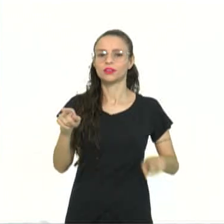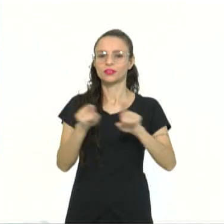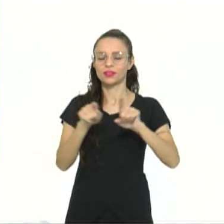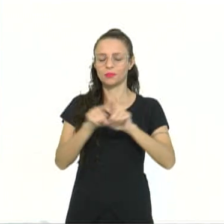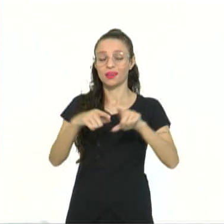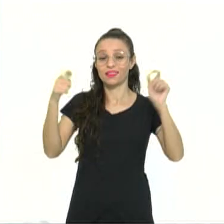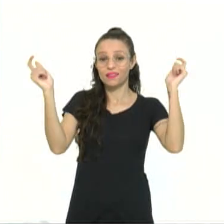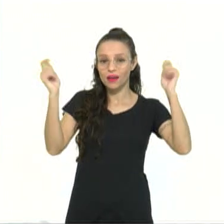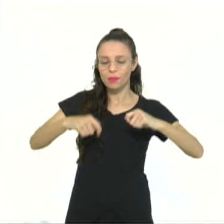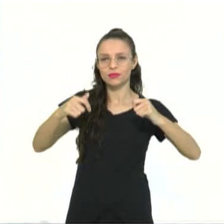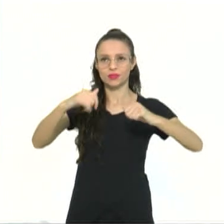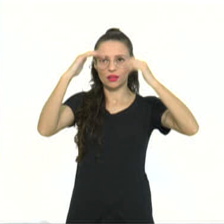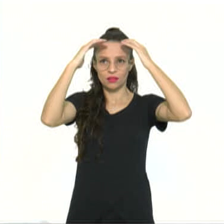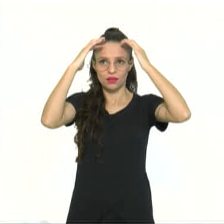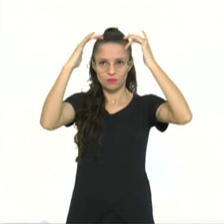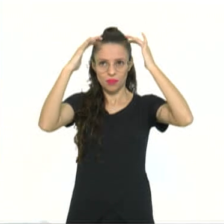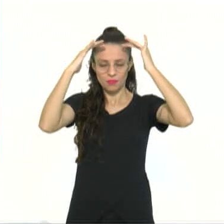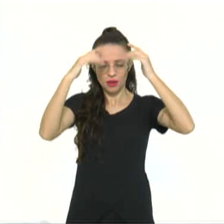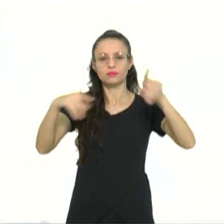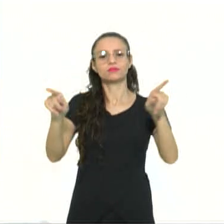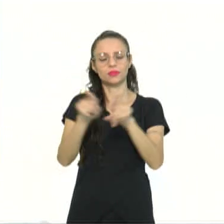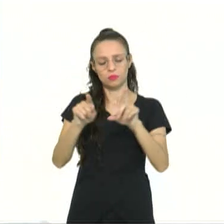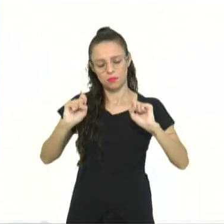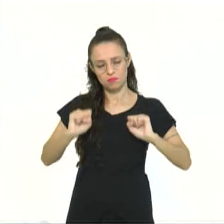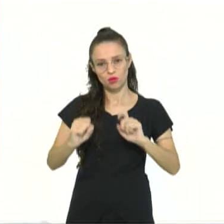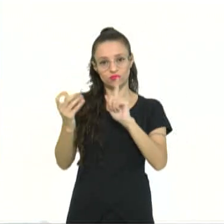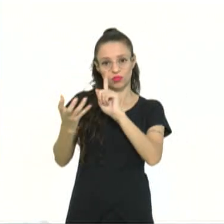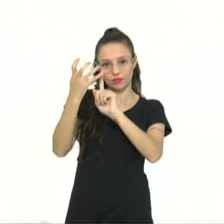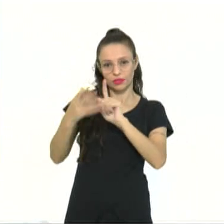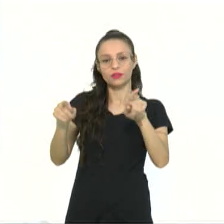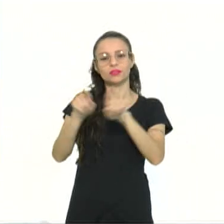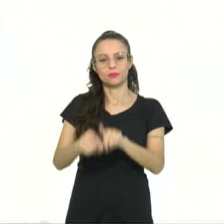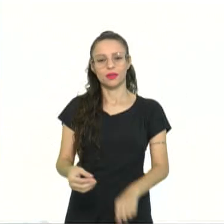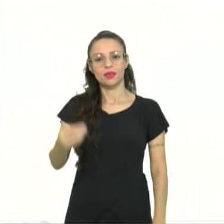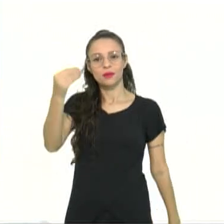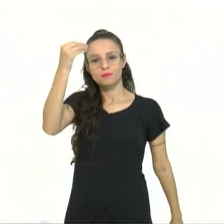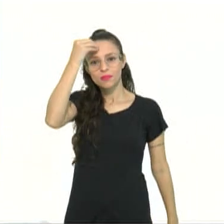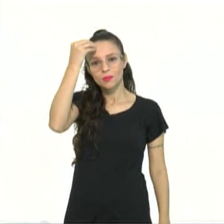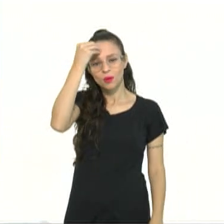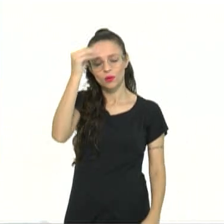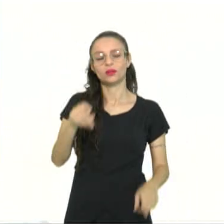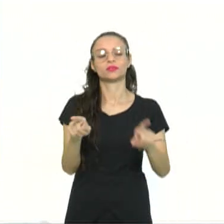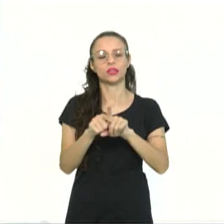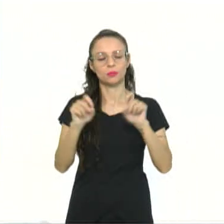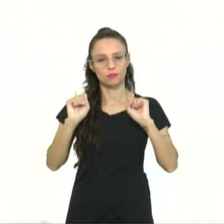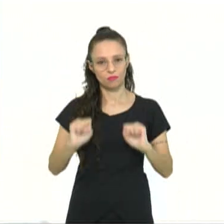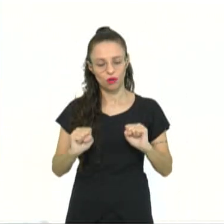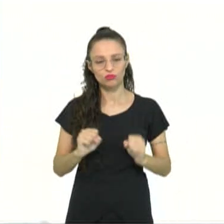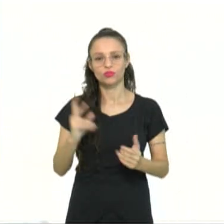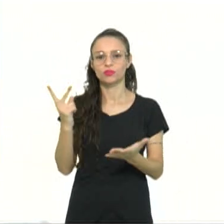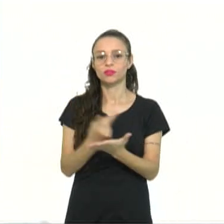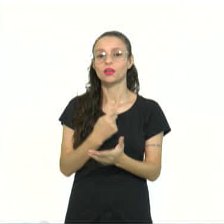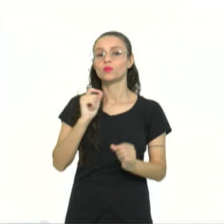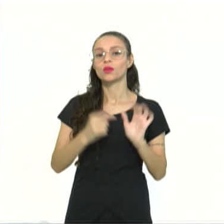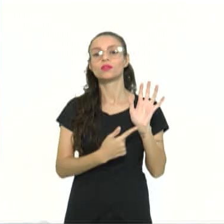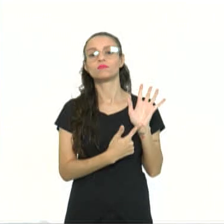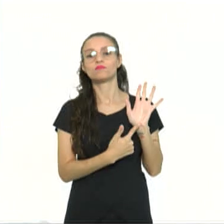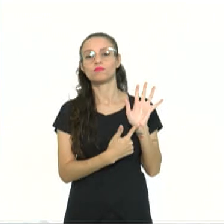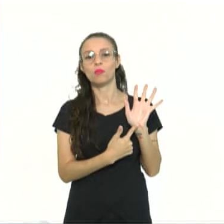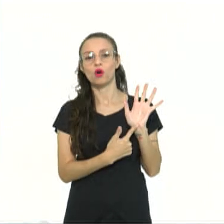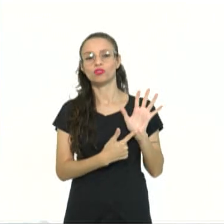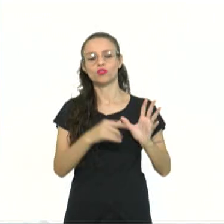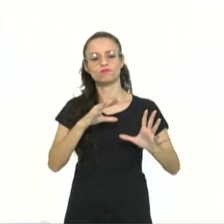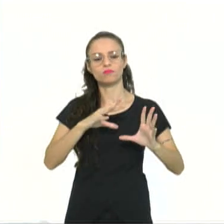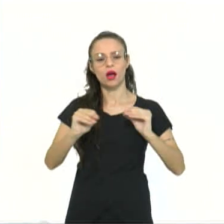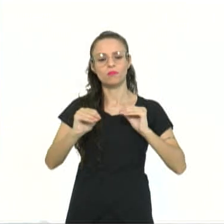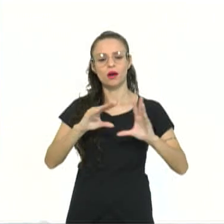pode afetar também raciocínio e tudo mais. E a memória. Essa doença é causada pela morte dos neurônios de corpo